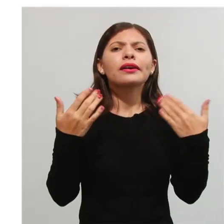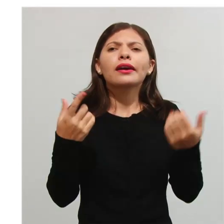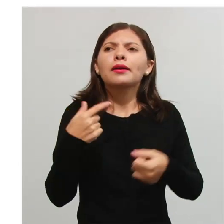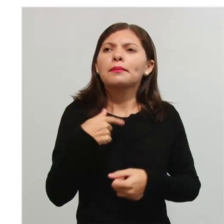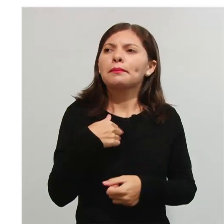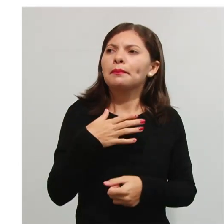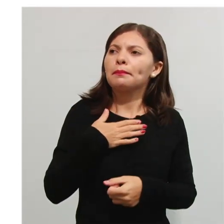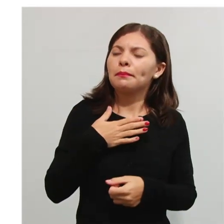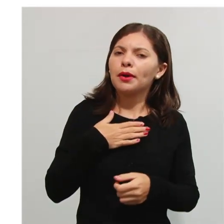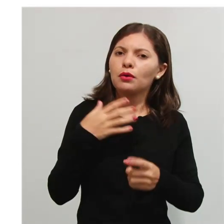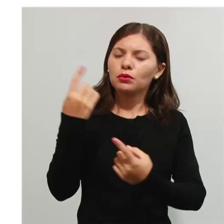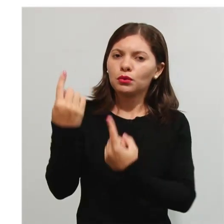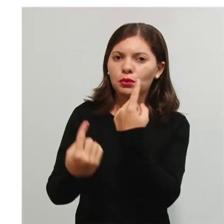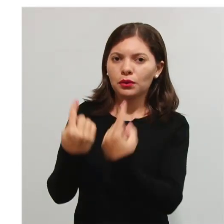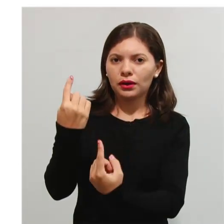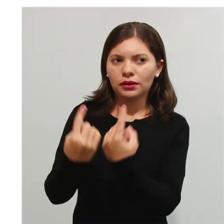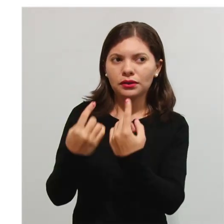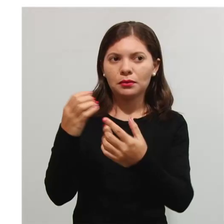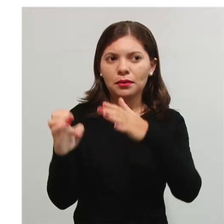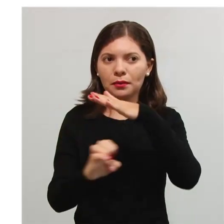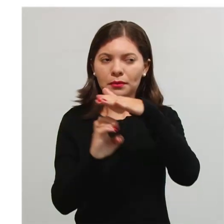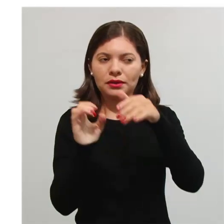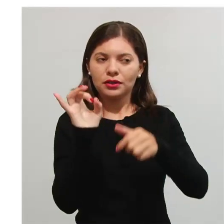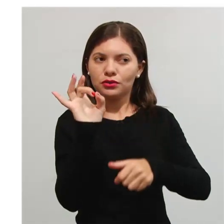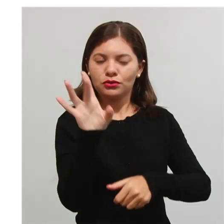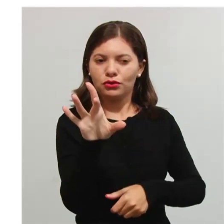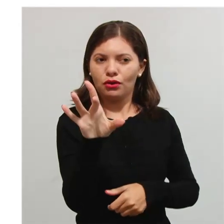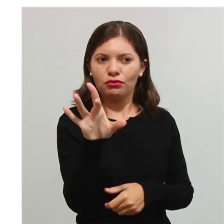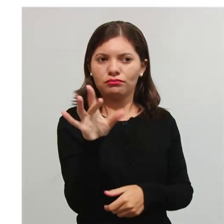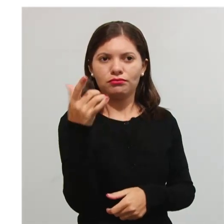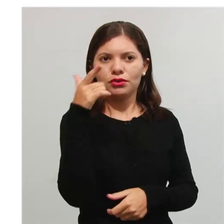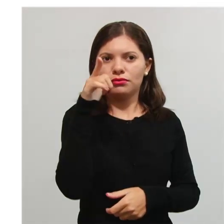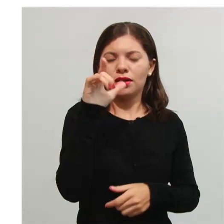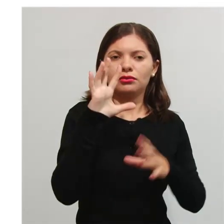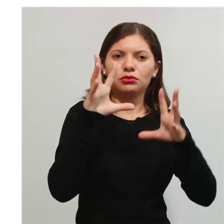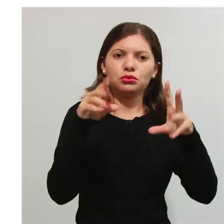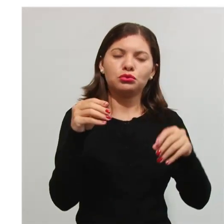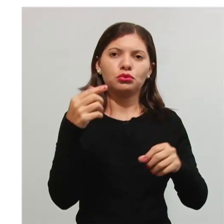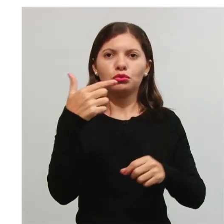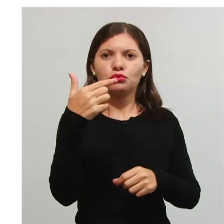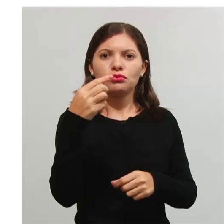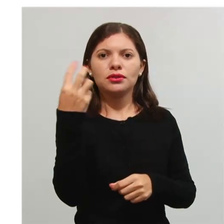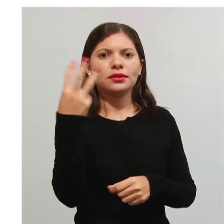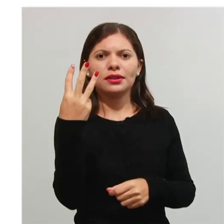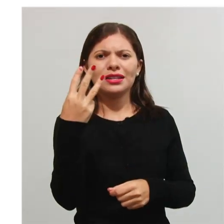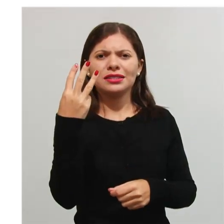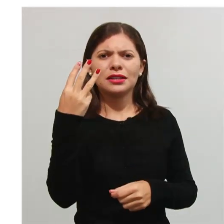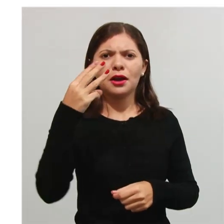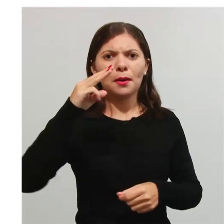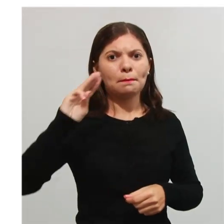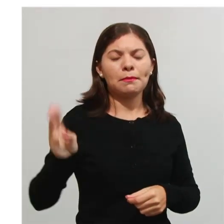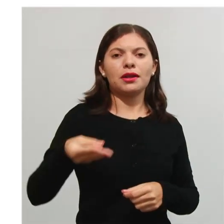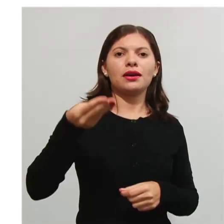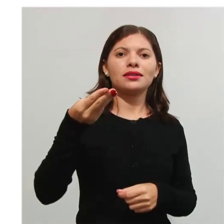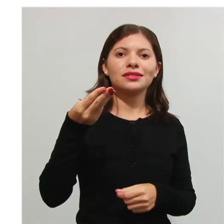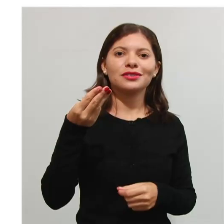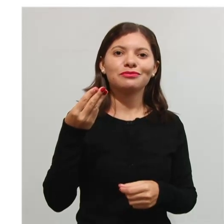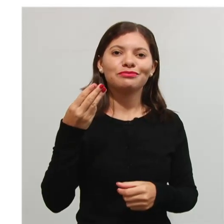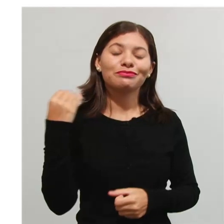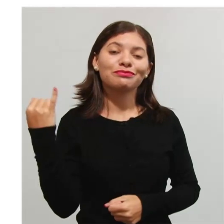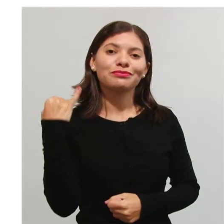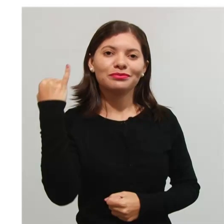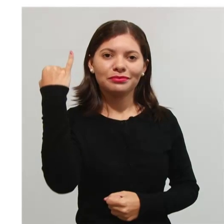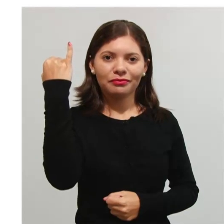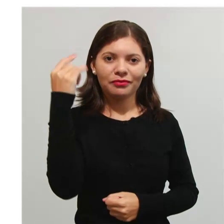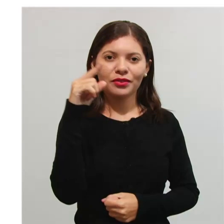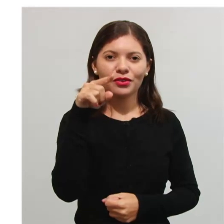são os concorrentes? É uma empresa só que dá conta de tudo? São duas? São três? São milhares? Por isso é muito